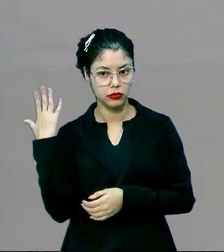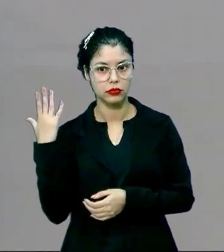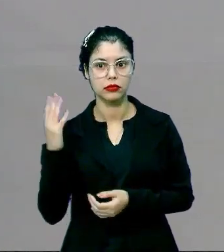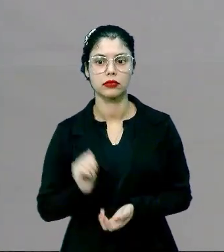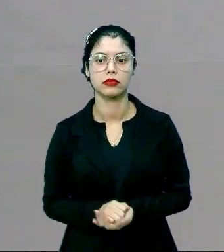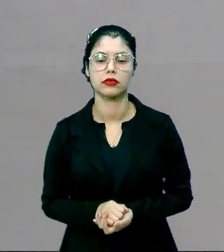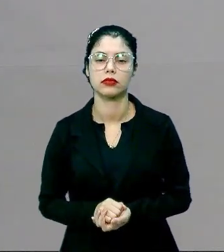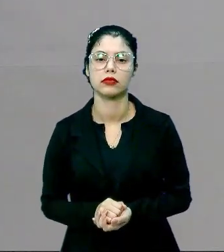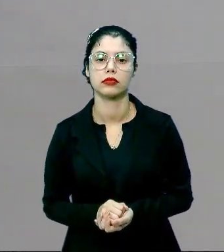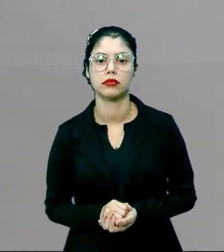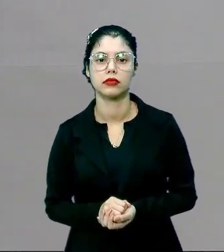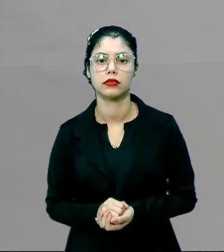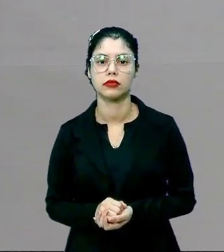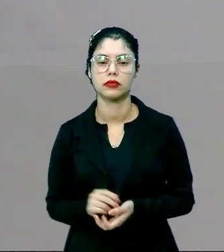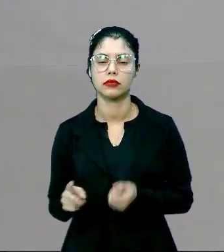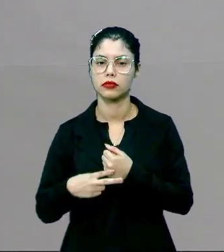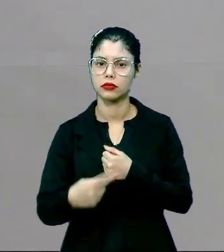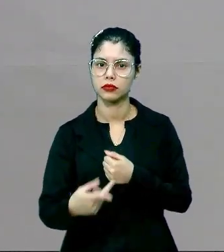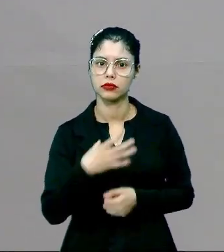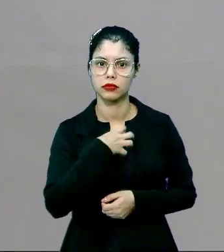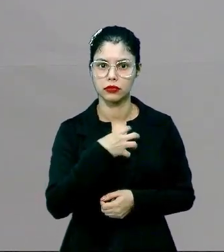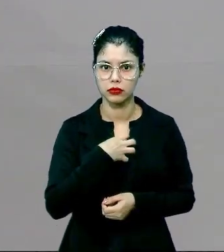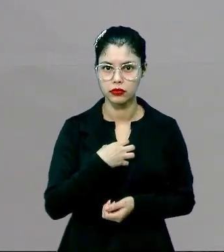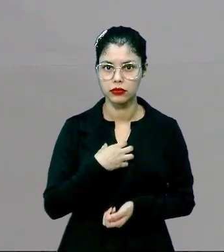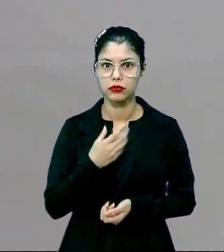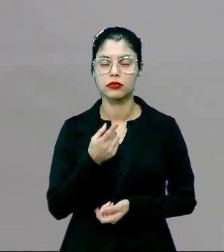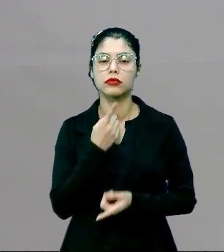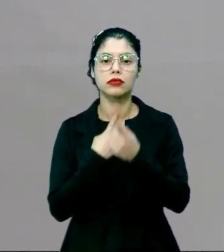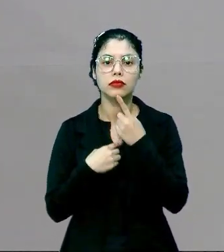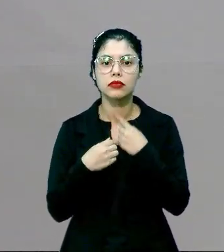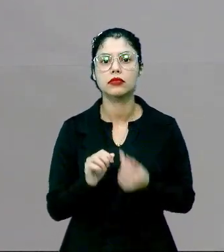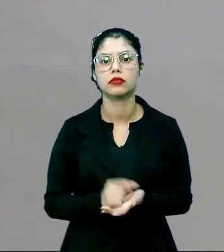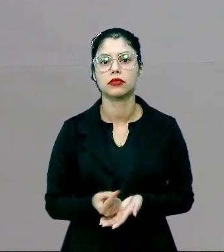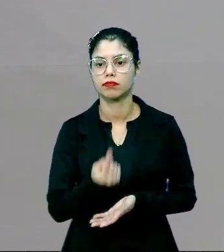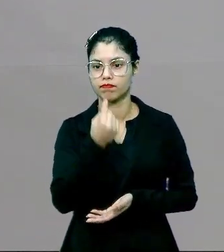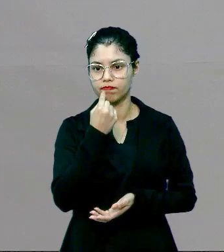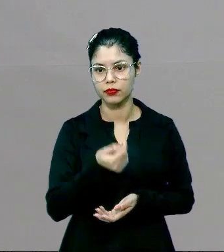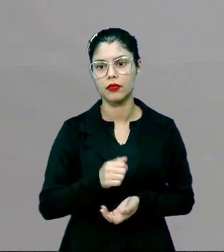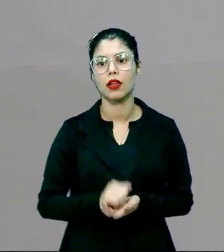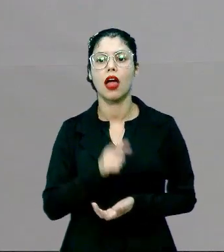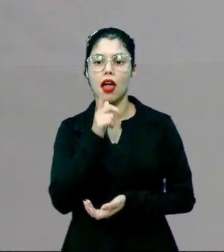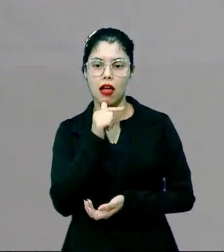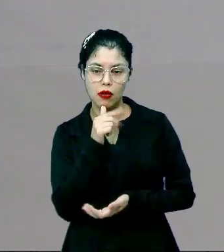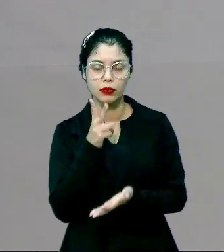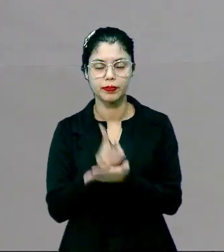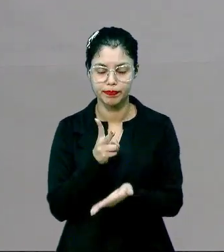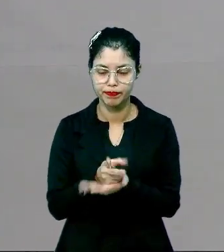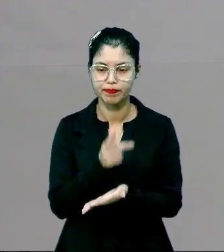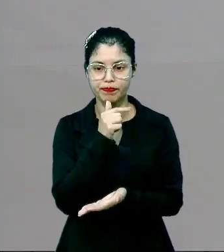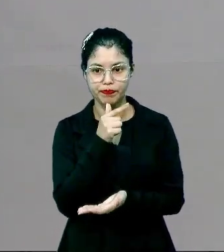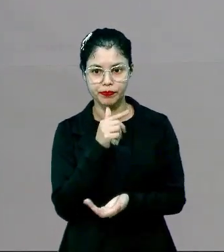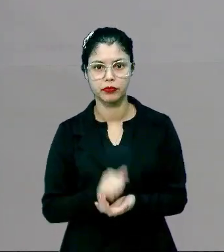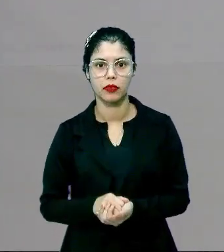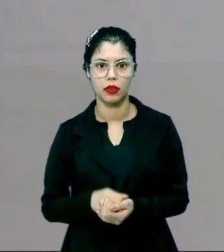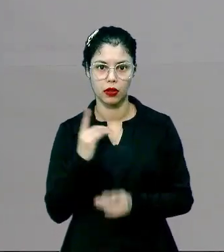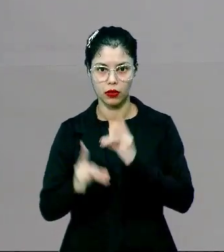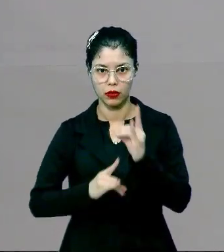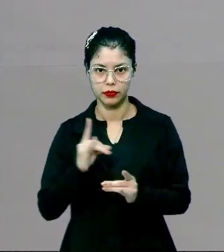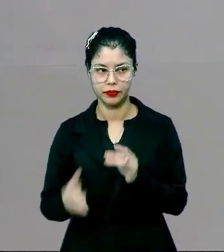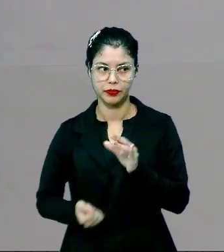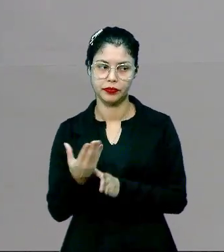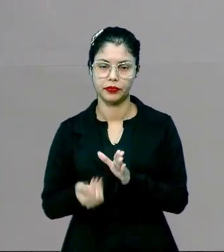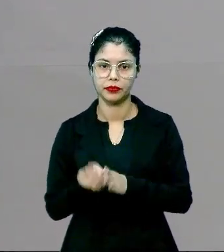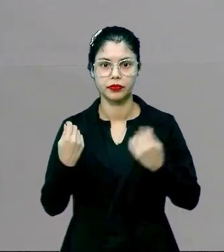causas, né, de diabetes insípido é sentir muita sede. Por quê? Não tem hormônio, está acontecendo a desidratação e o teu corpo precisa